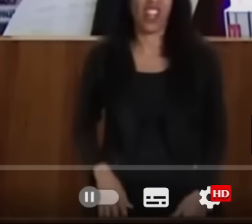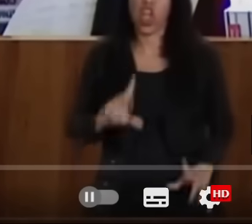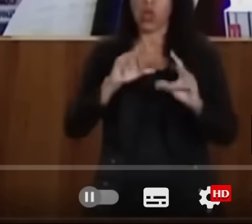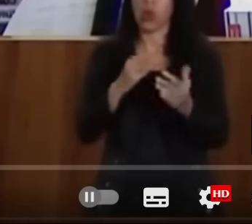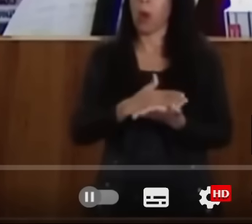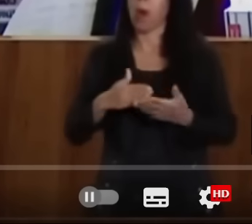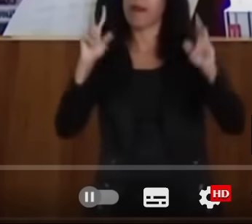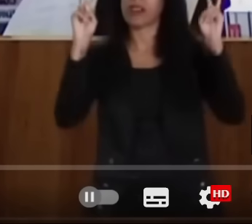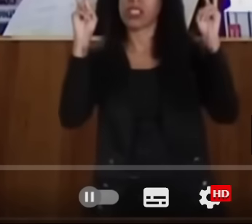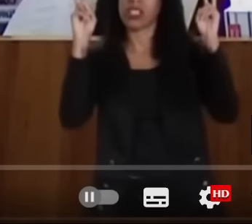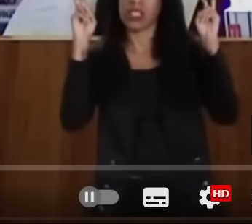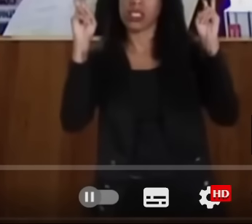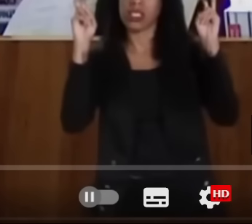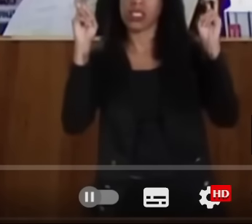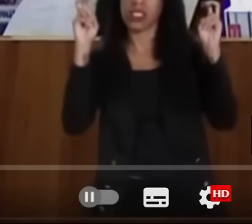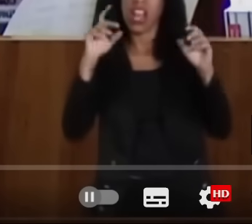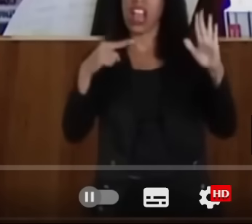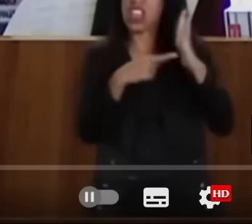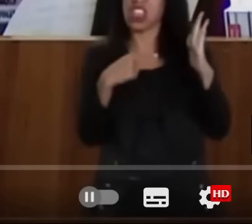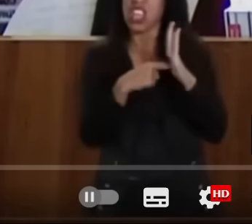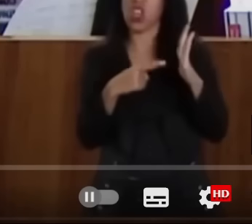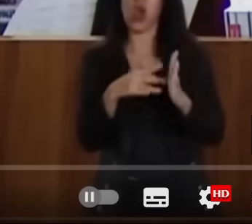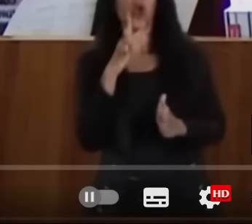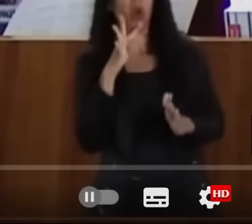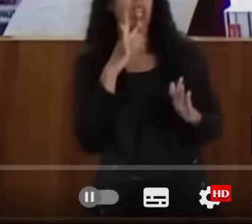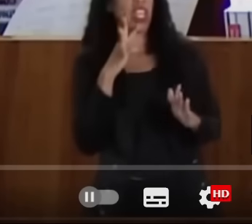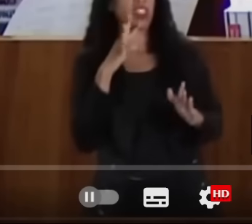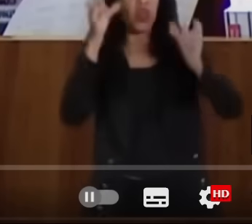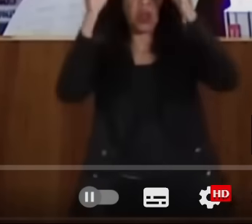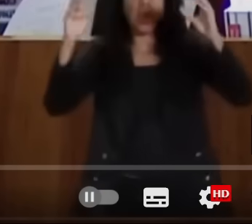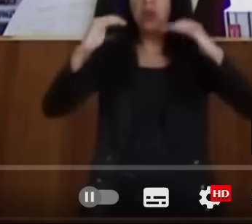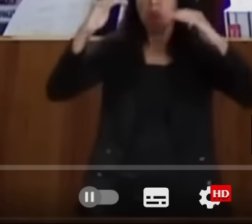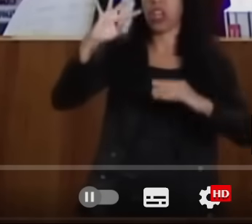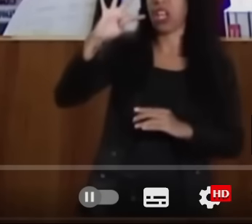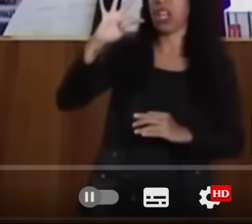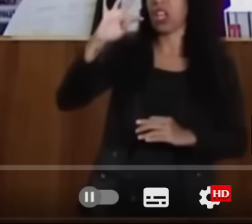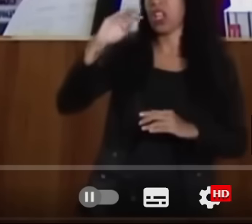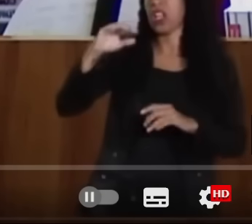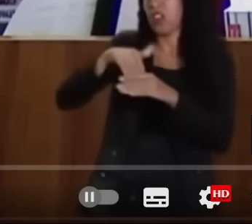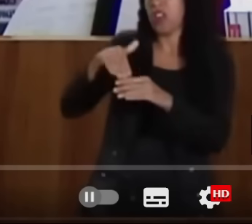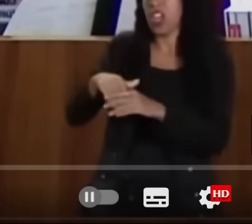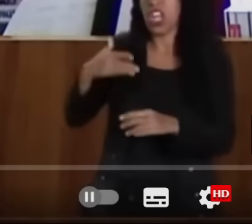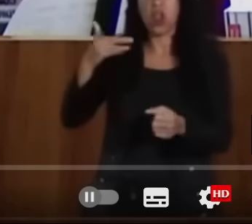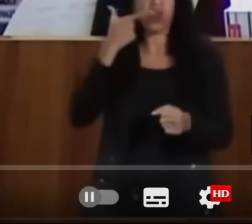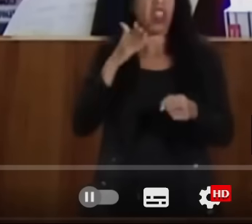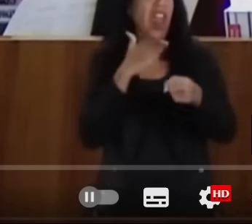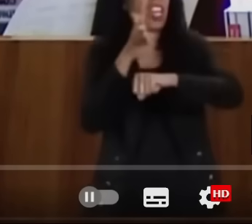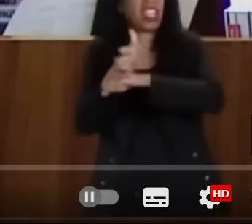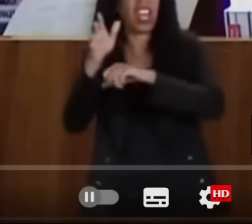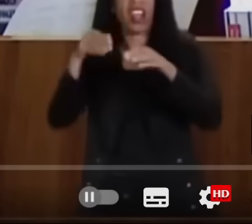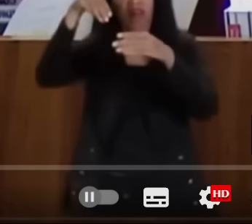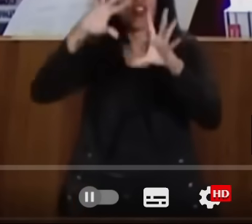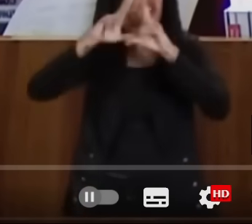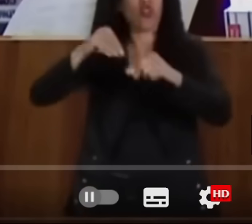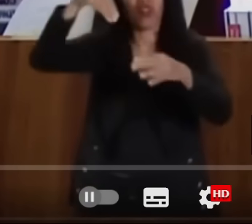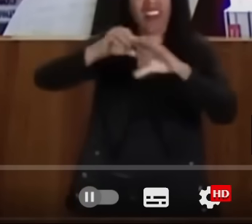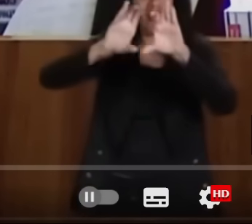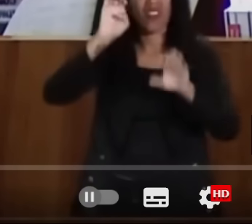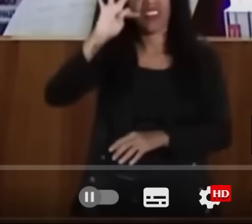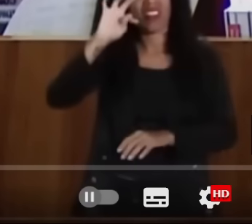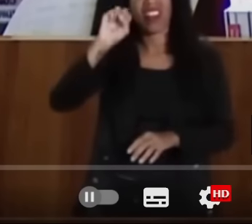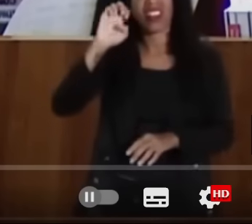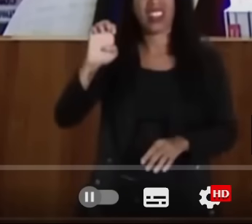Tudo começa ainda, entre aspas, tudo começa nessa denúncia que foi de conhecimento do Tribunal Superior Eleitoral e o hacker diz claramente que ele teve acesso a tudo dentro do TSE.